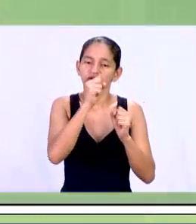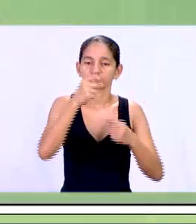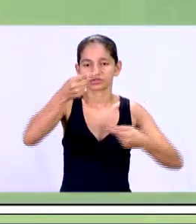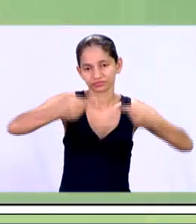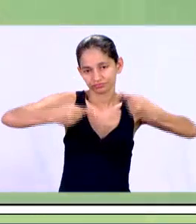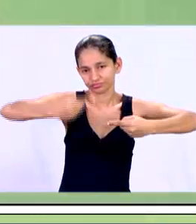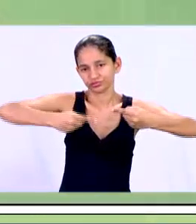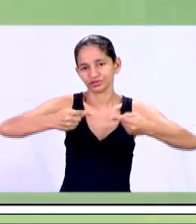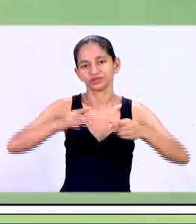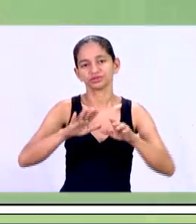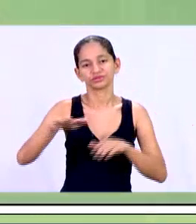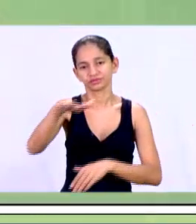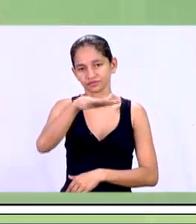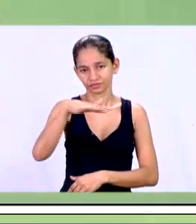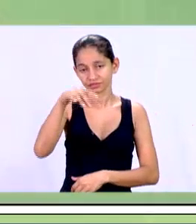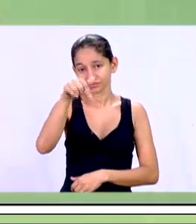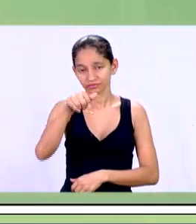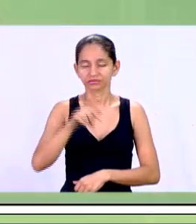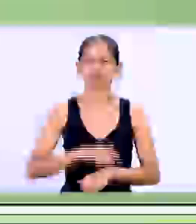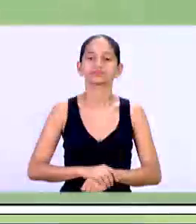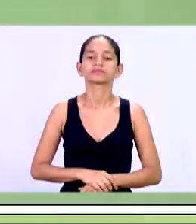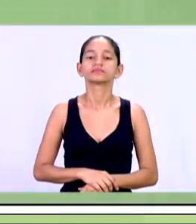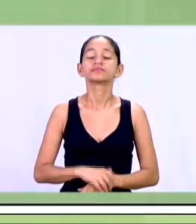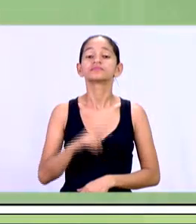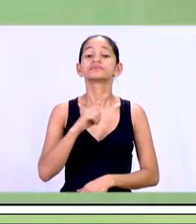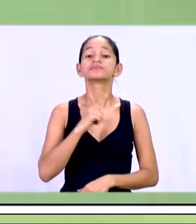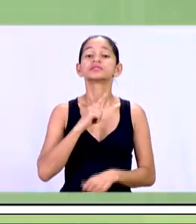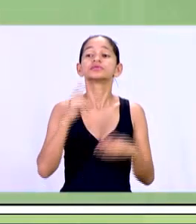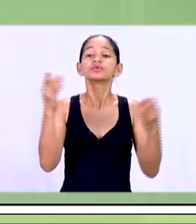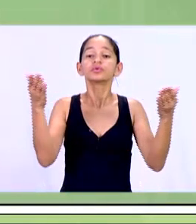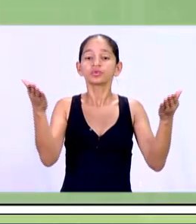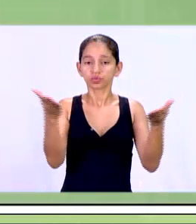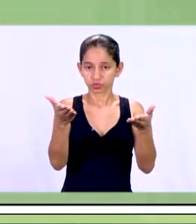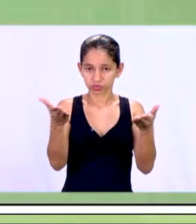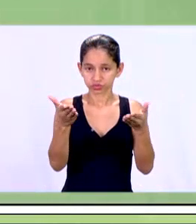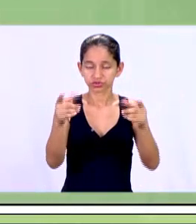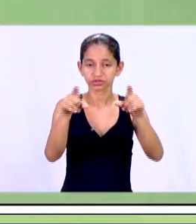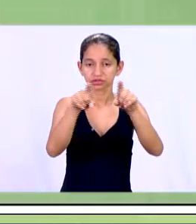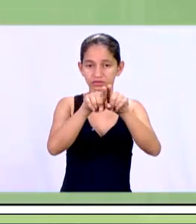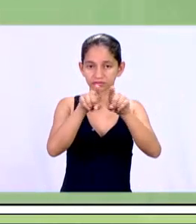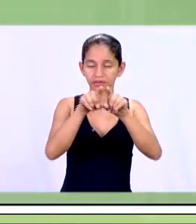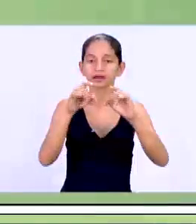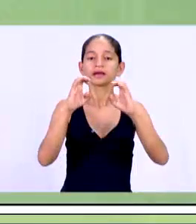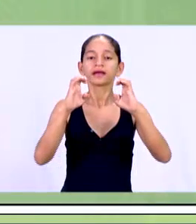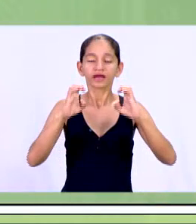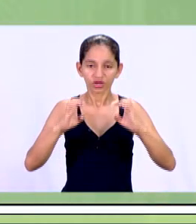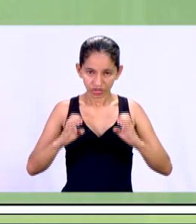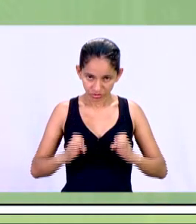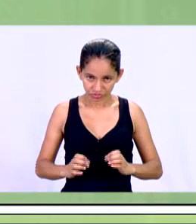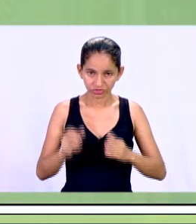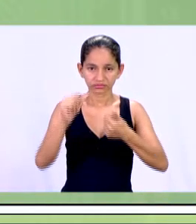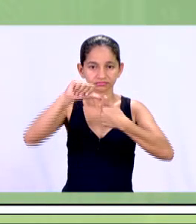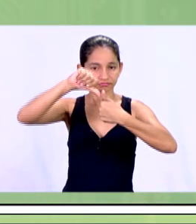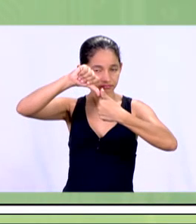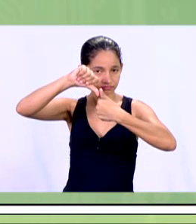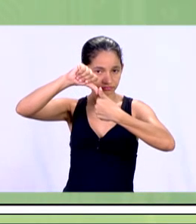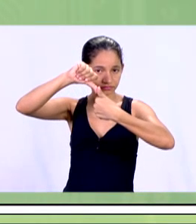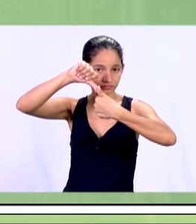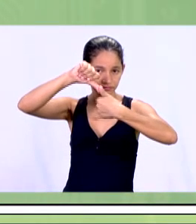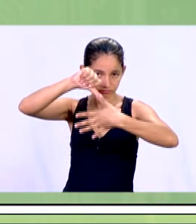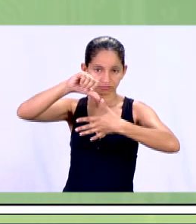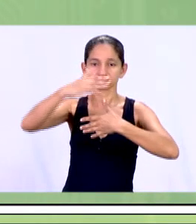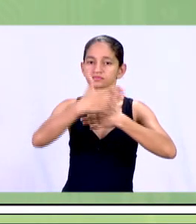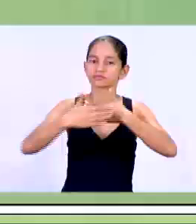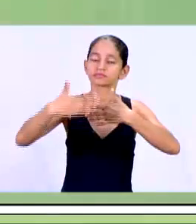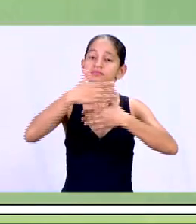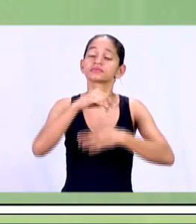outra concepção muito interessante que a gente vai trabalhar hoje é a ética latino-americana. Vejam aqui que nós estamos falando,